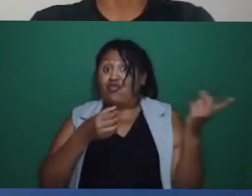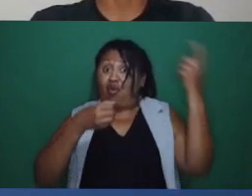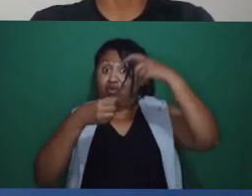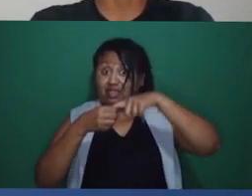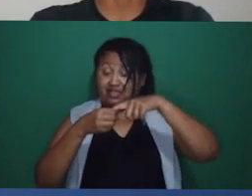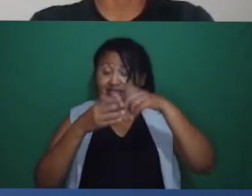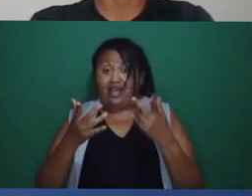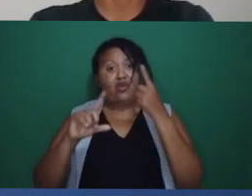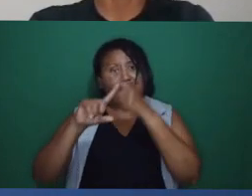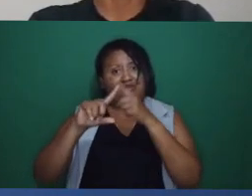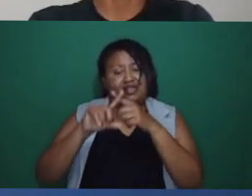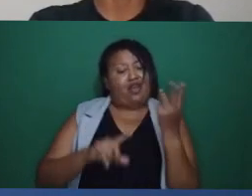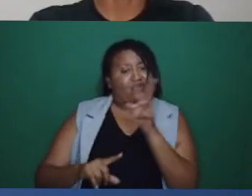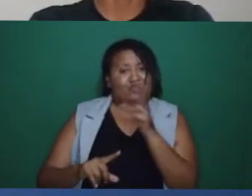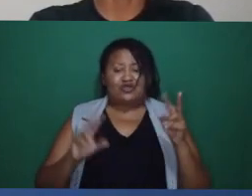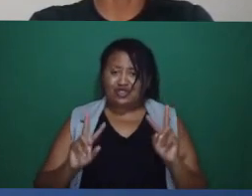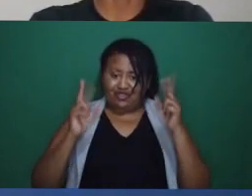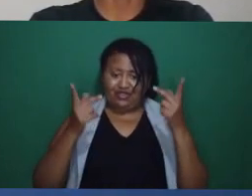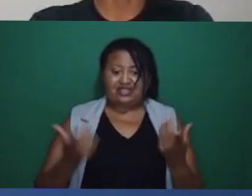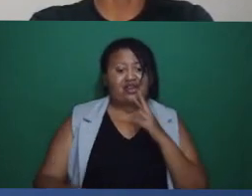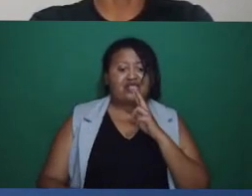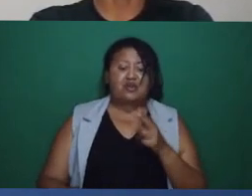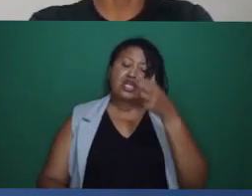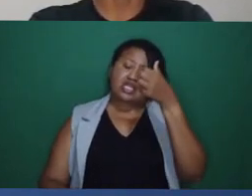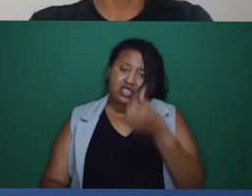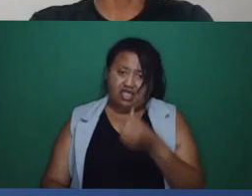multipliquei os dois valores então resposta